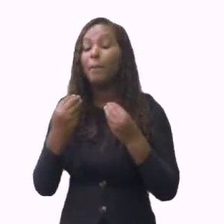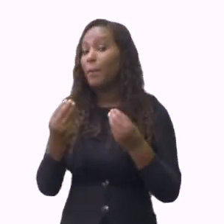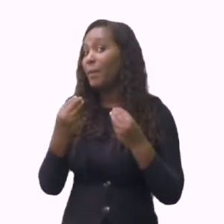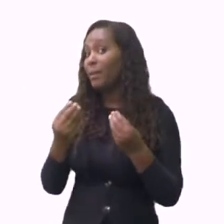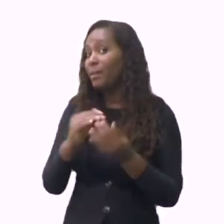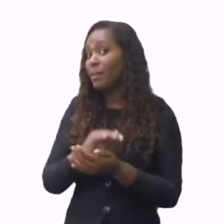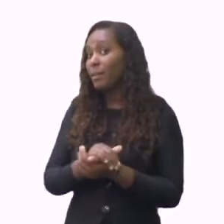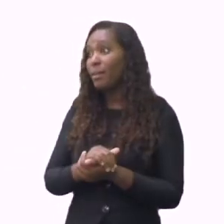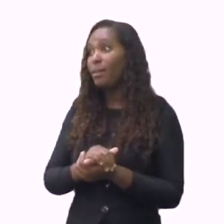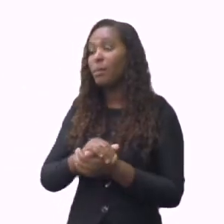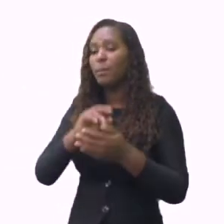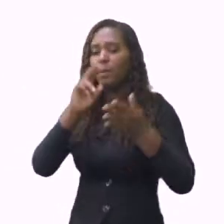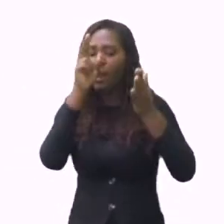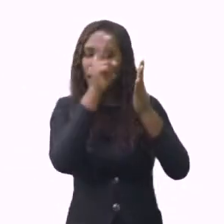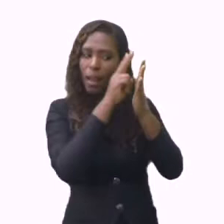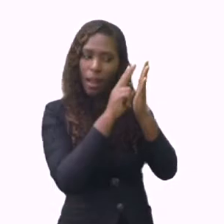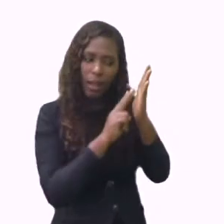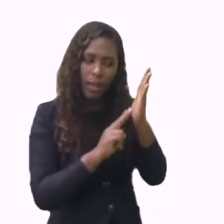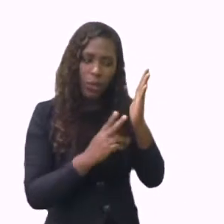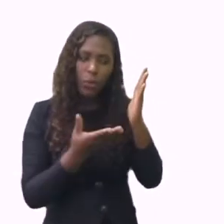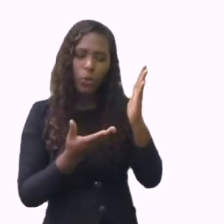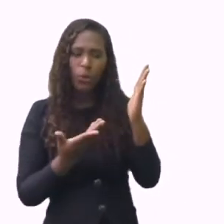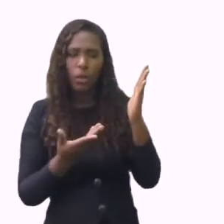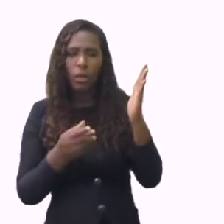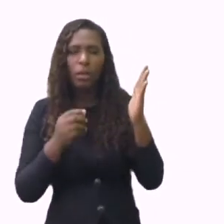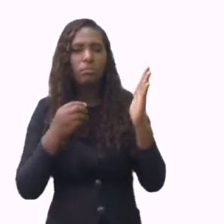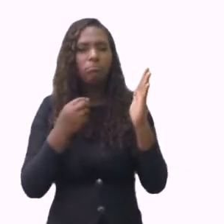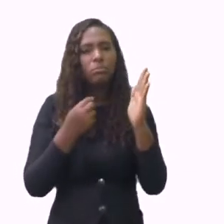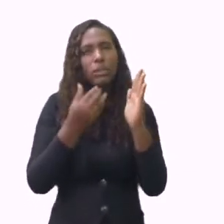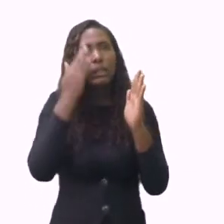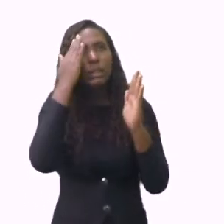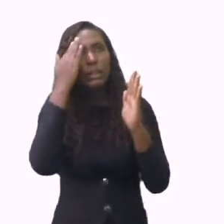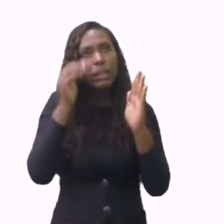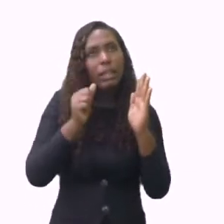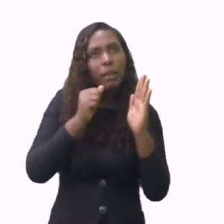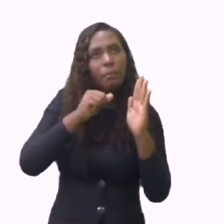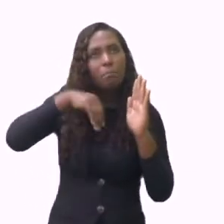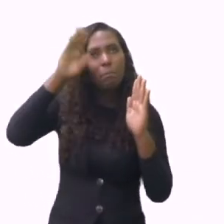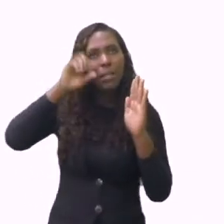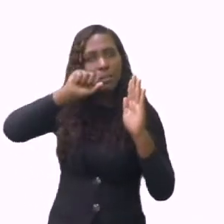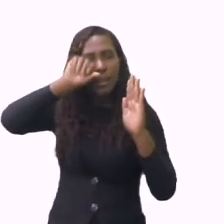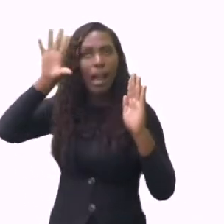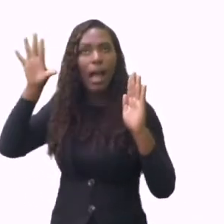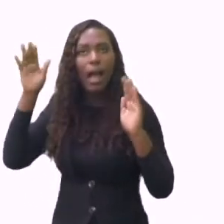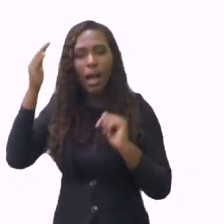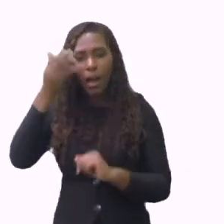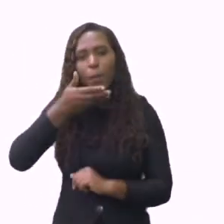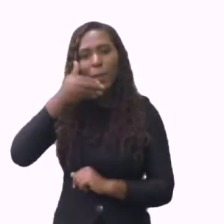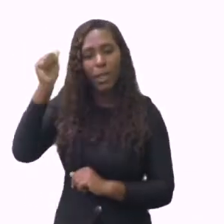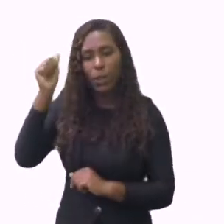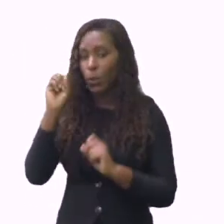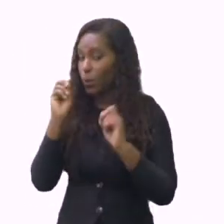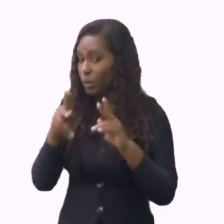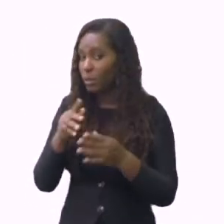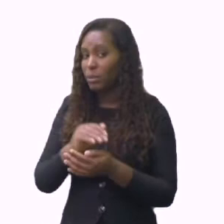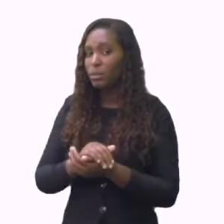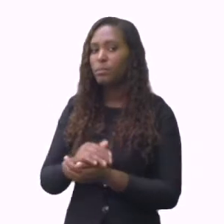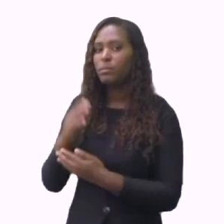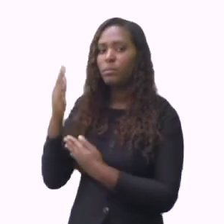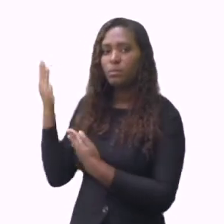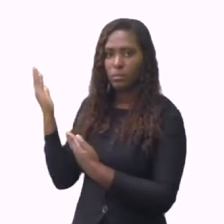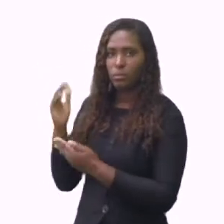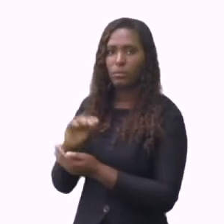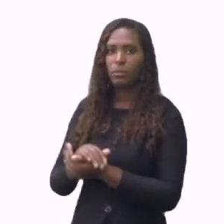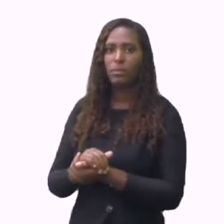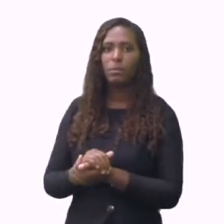a minha leitura, ela tenha um entendimento melhor. Então, olha só o exemplo. Mariana adora